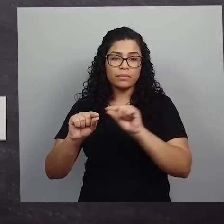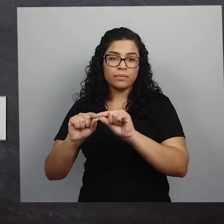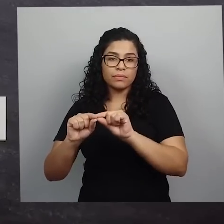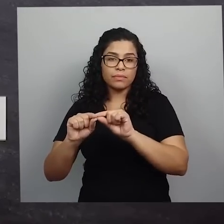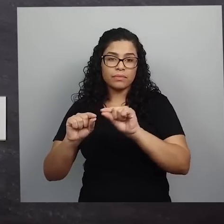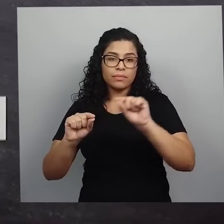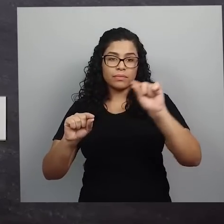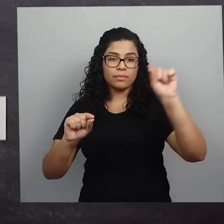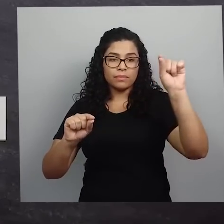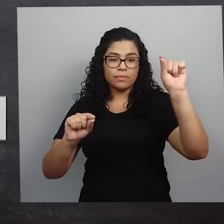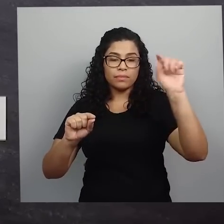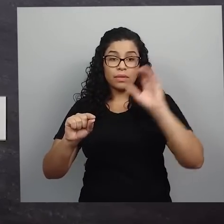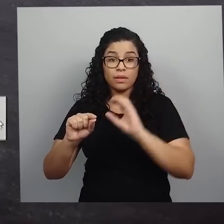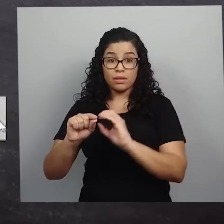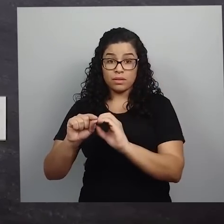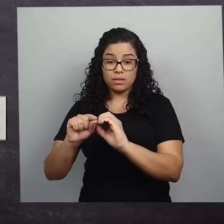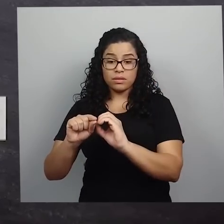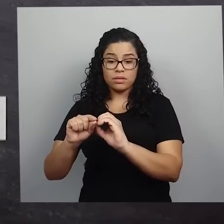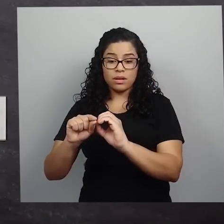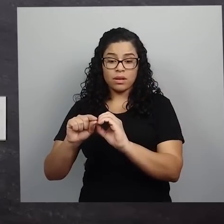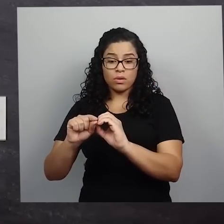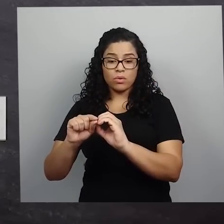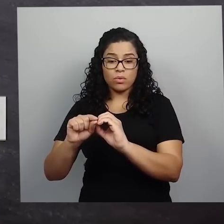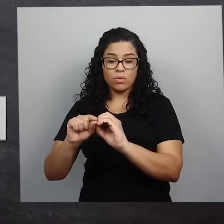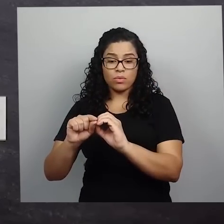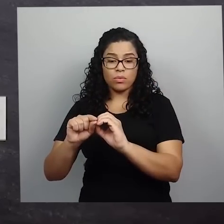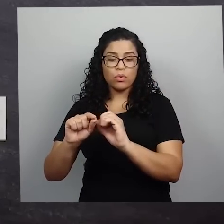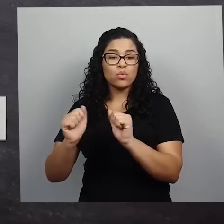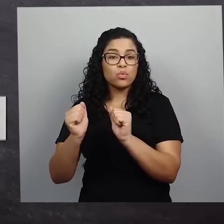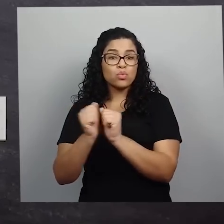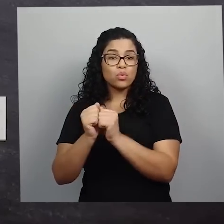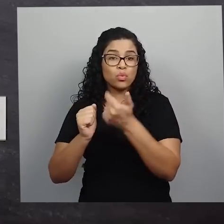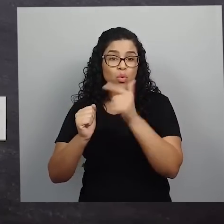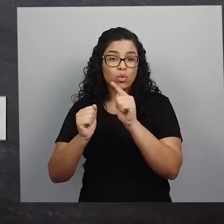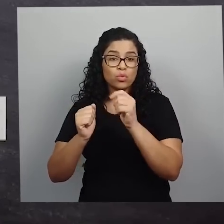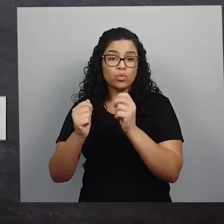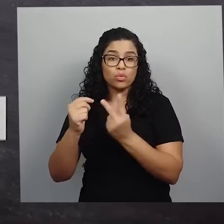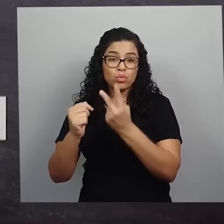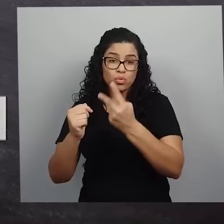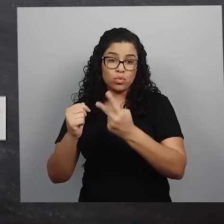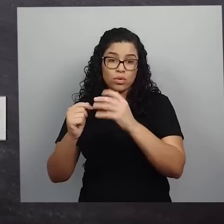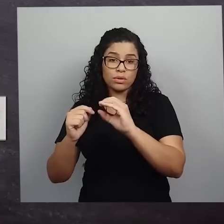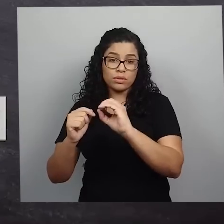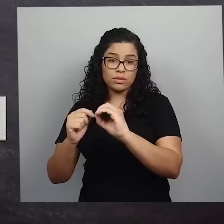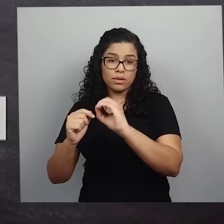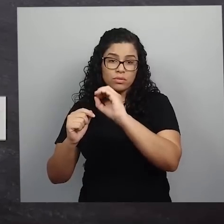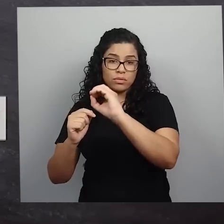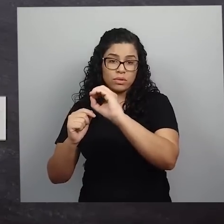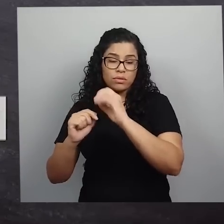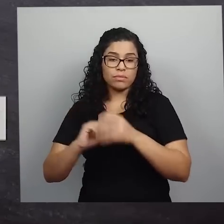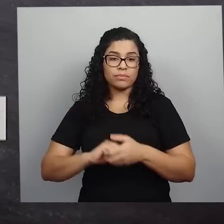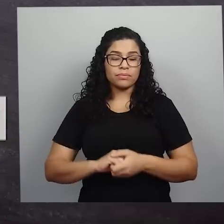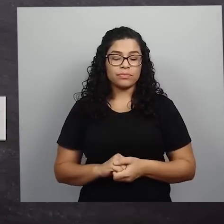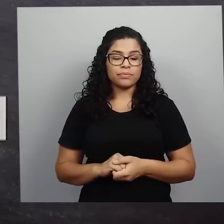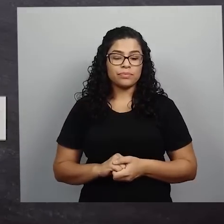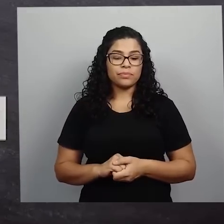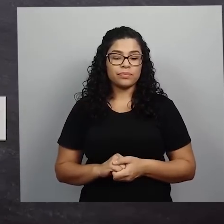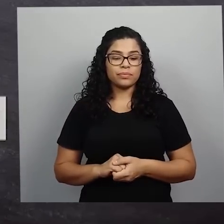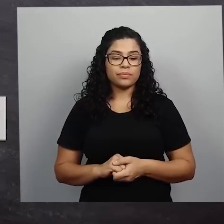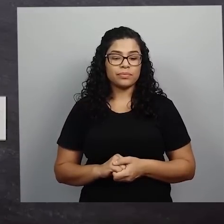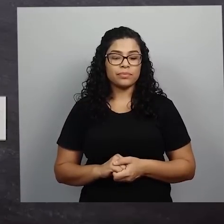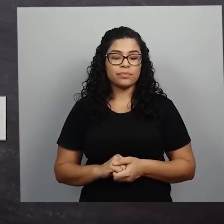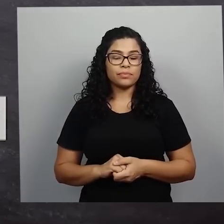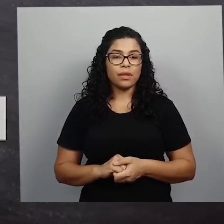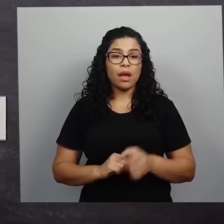0 juntamente com o número 0 do outro pedaço. E assim sucessivamente. Isso foi